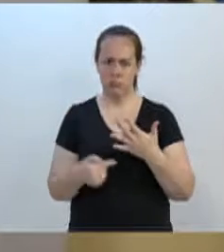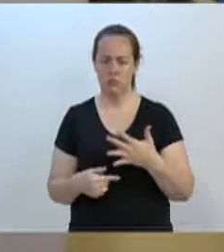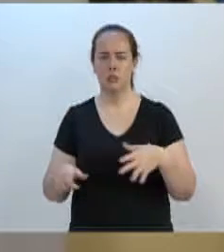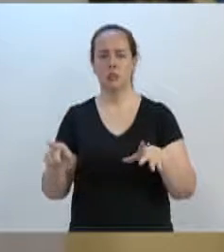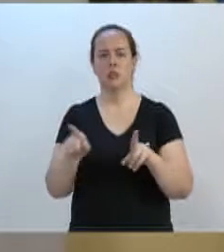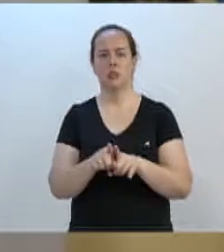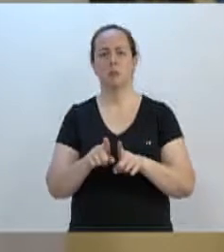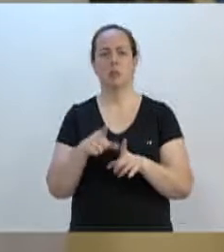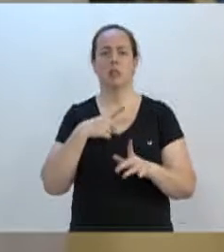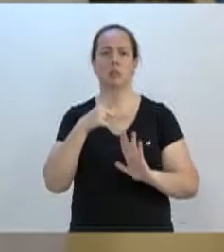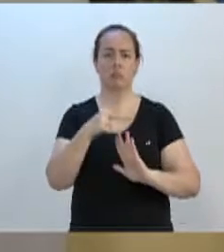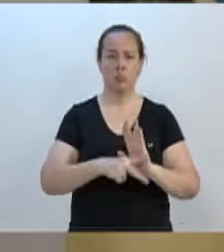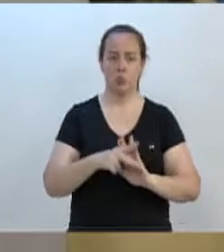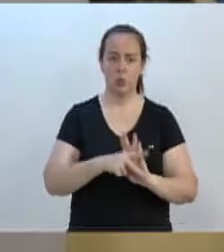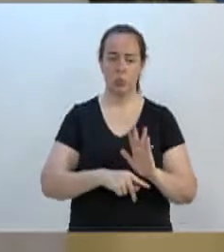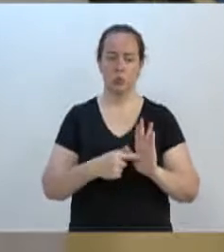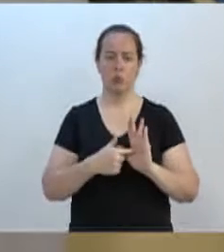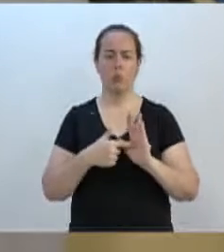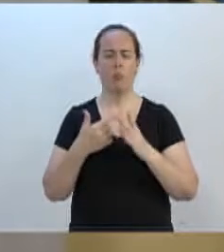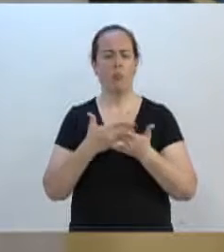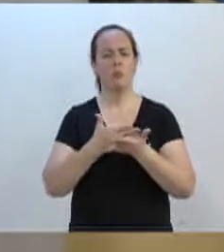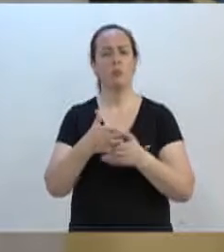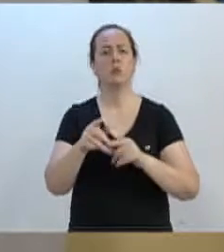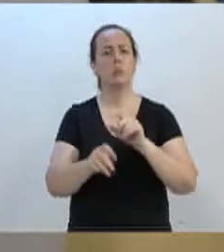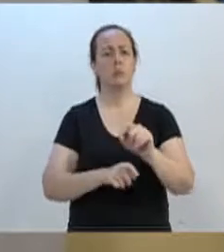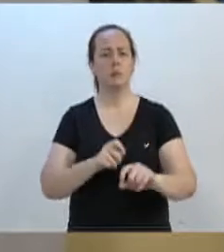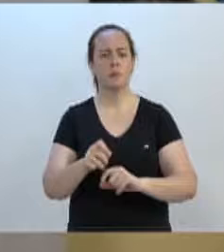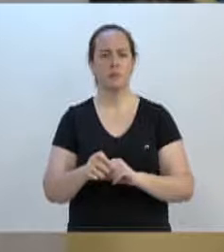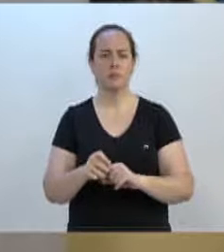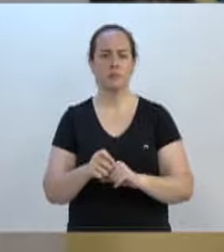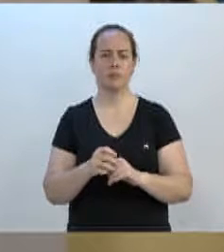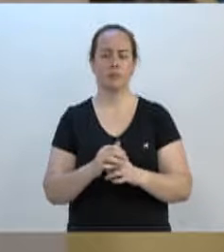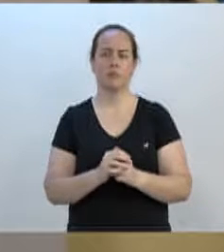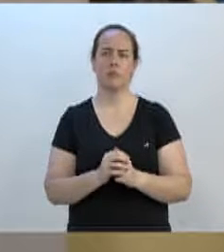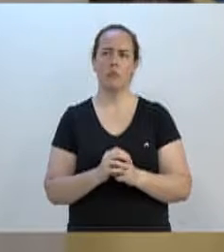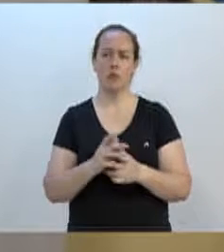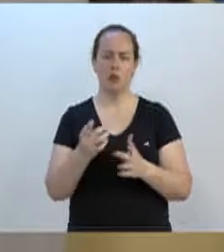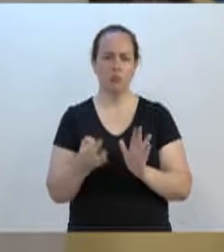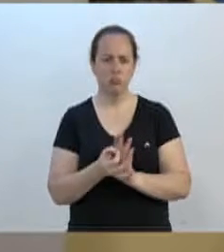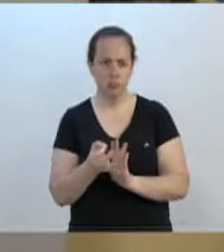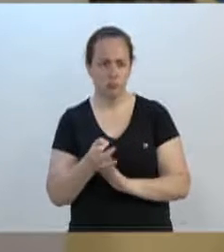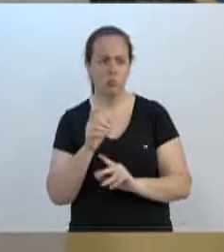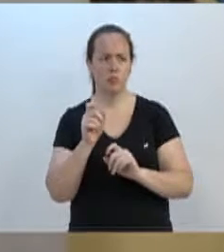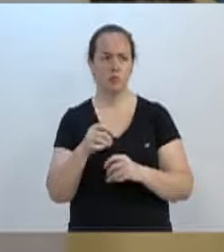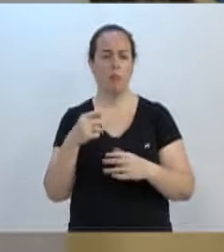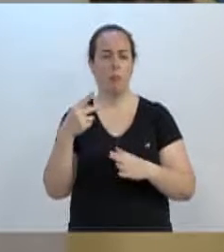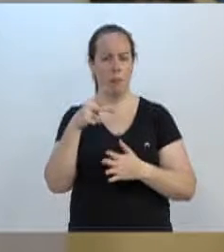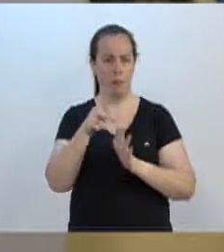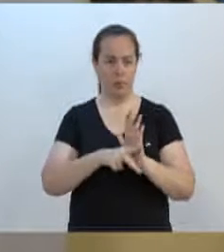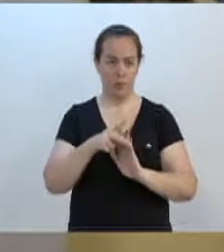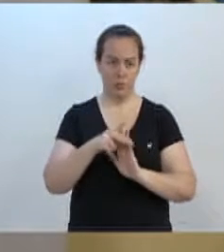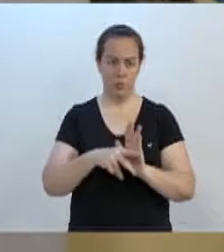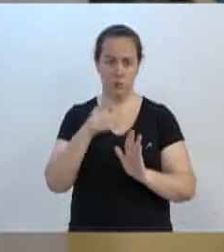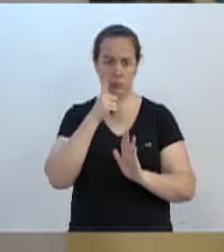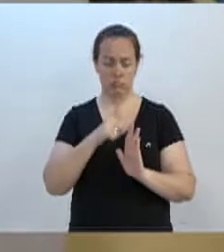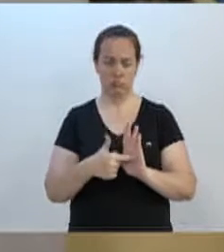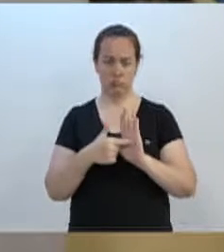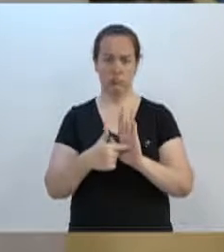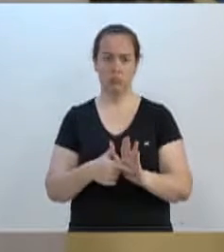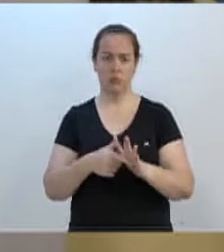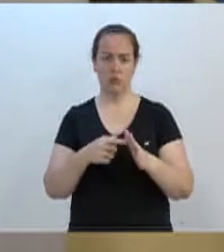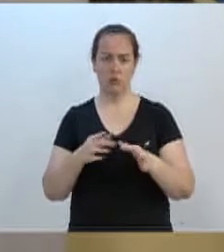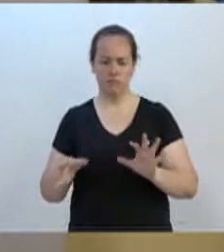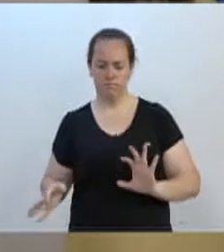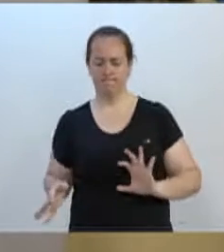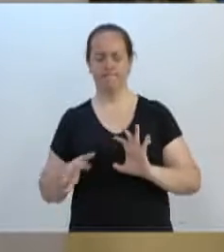desses projetos, eu acabei de entrar, vereador Ito, e eu cito esse projeto para fazer um link com uma fala